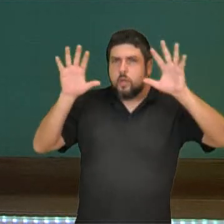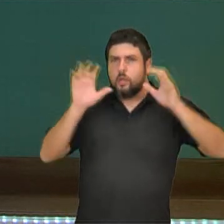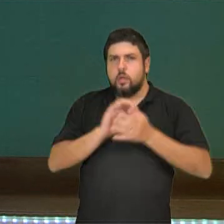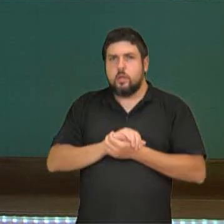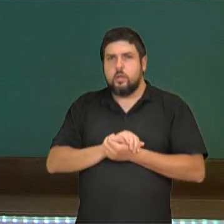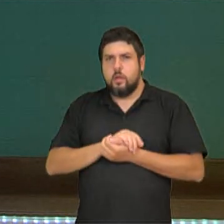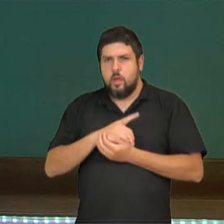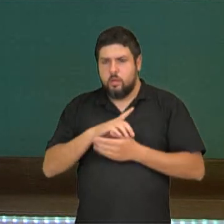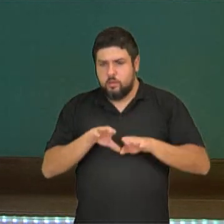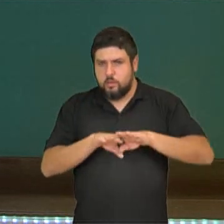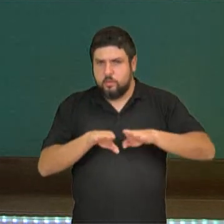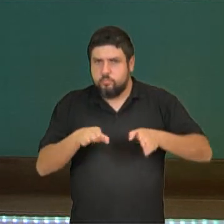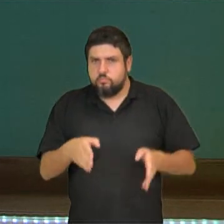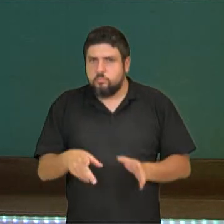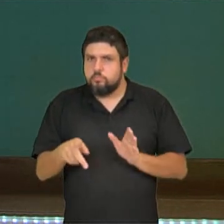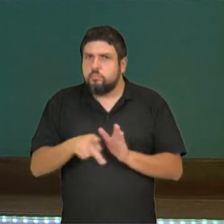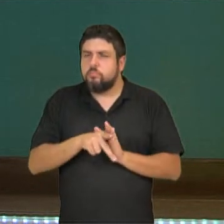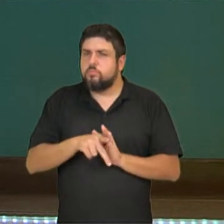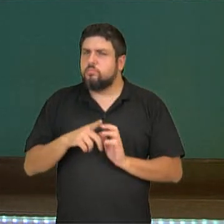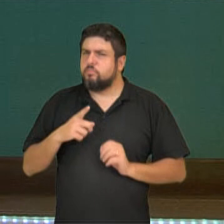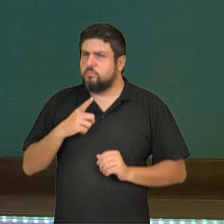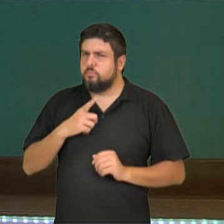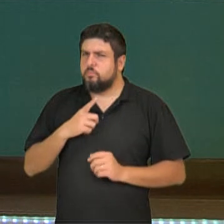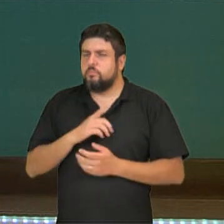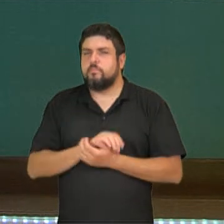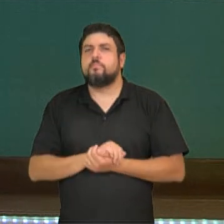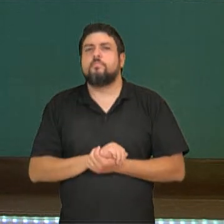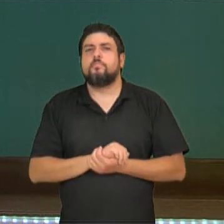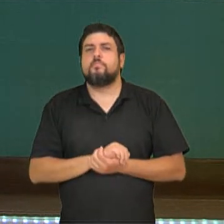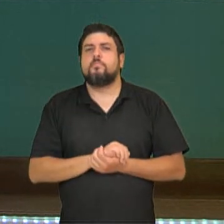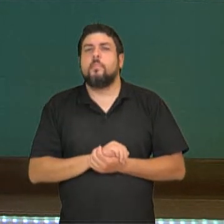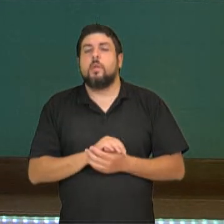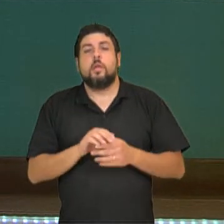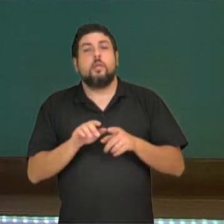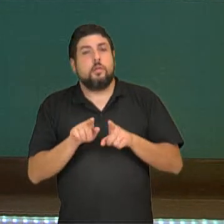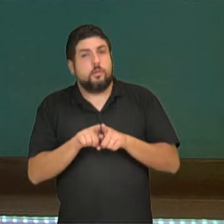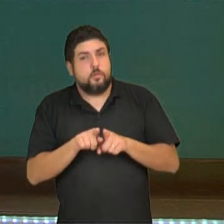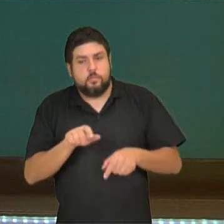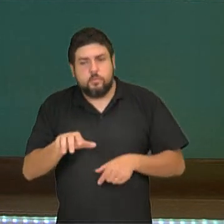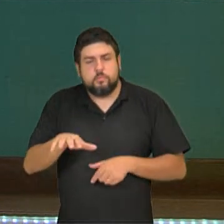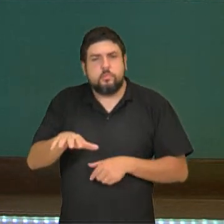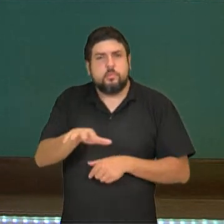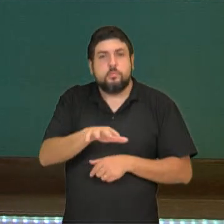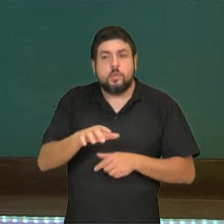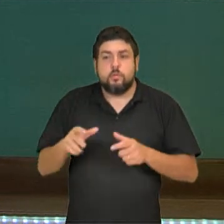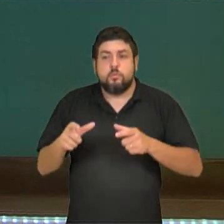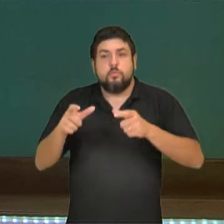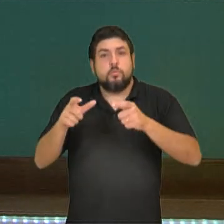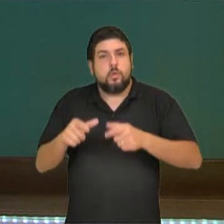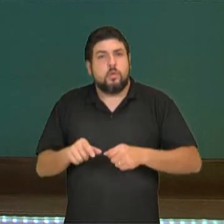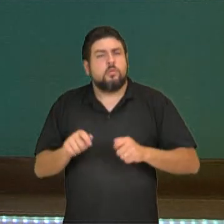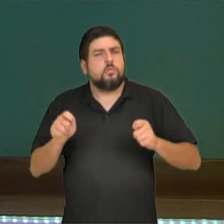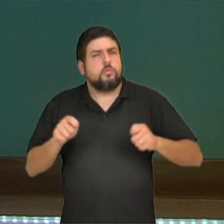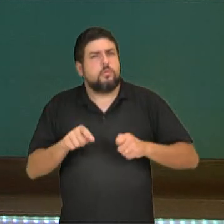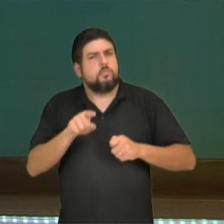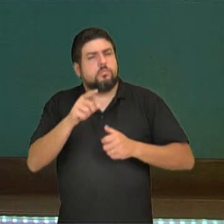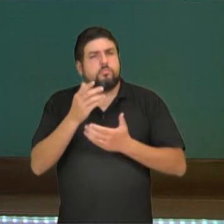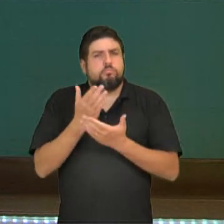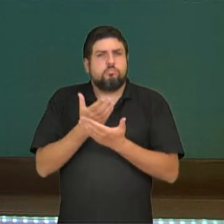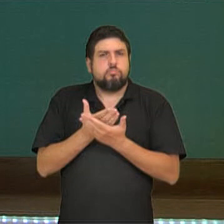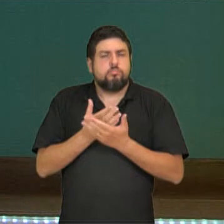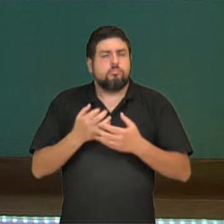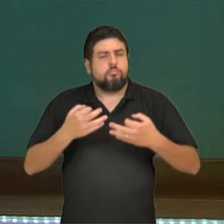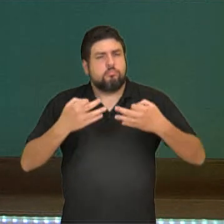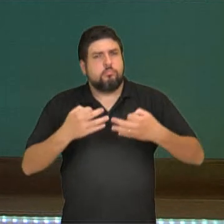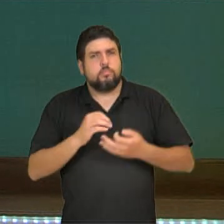escrivaninha para estudar? Lembrando que o ambiente também propicia que você estude direito. Se você estiver